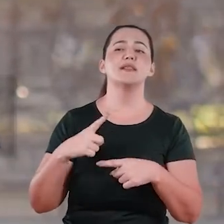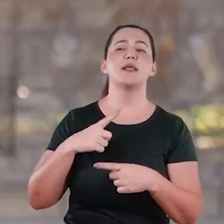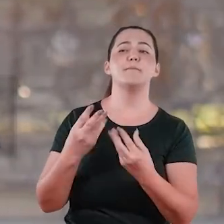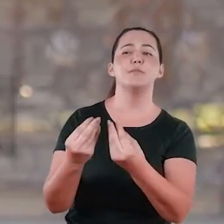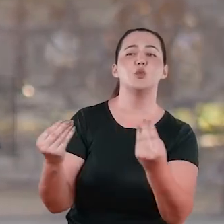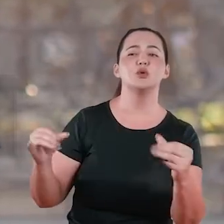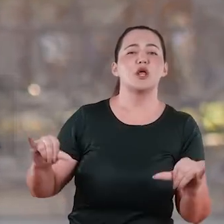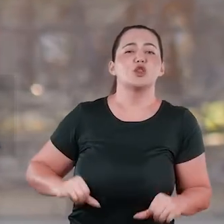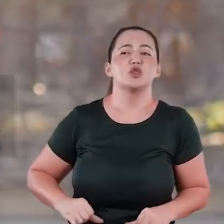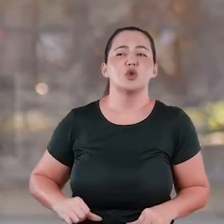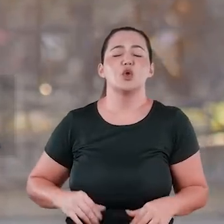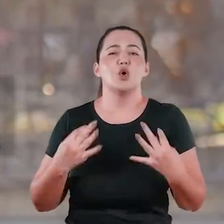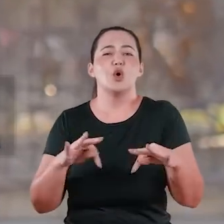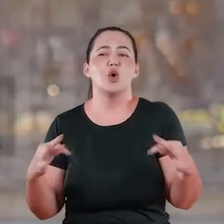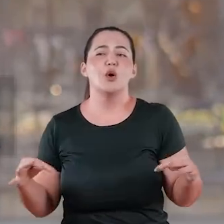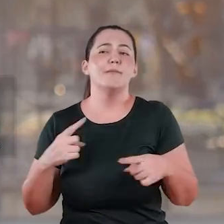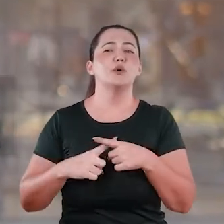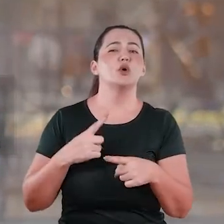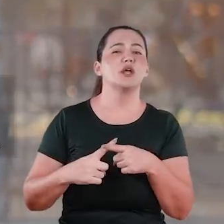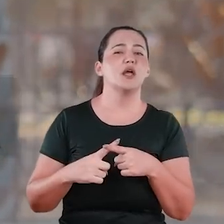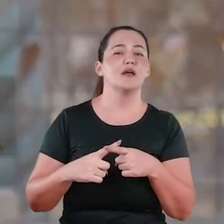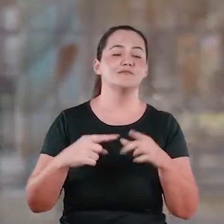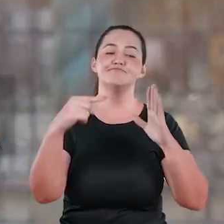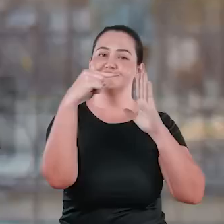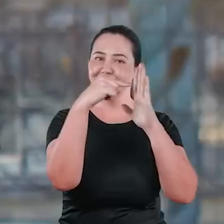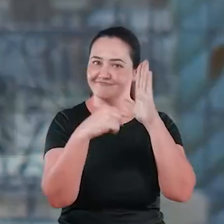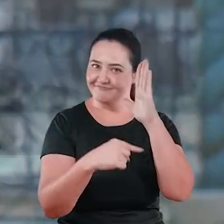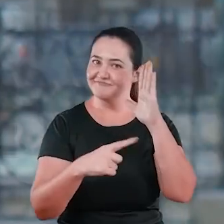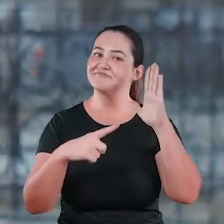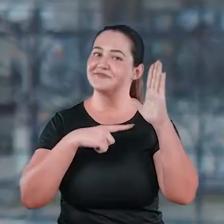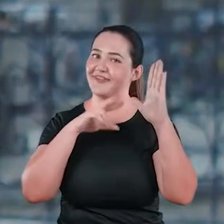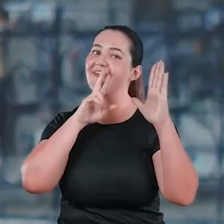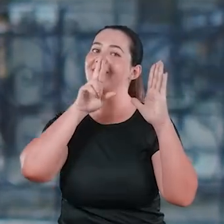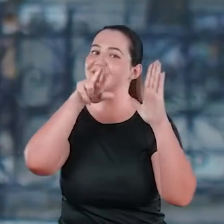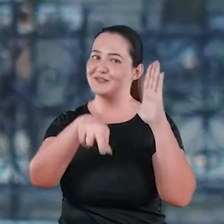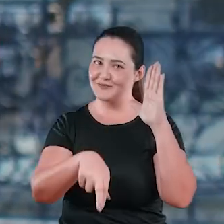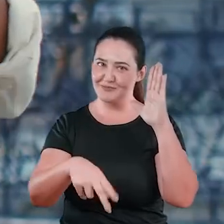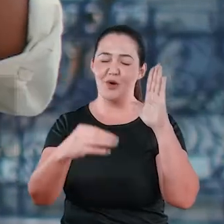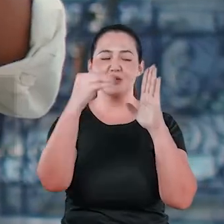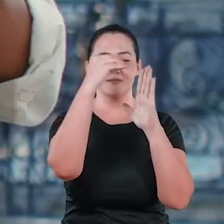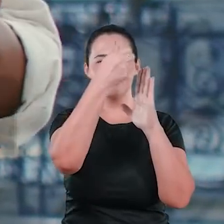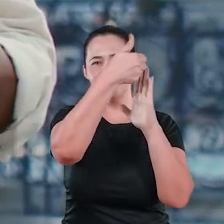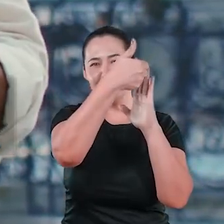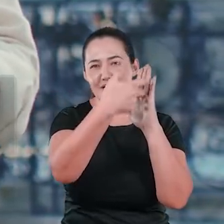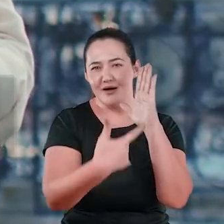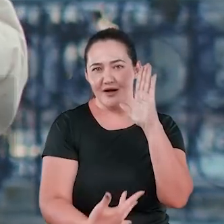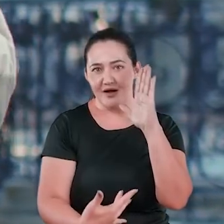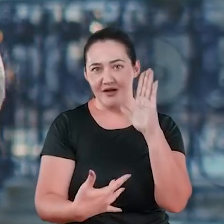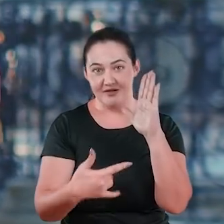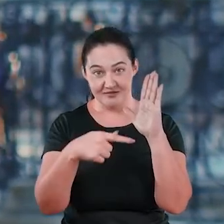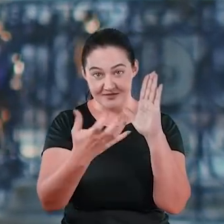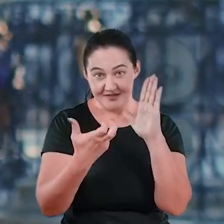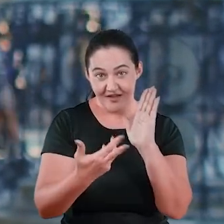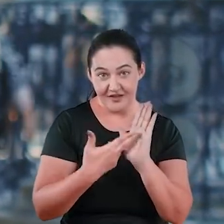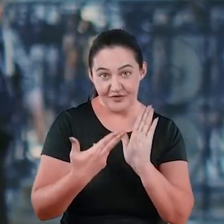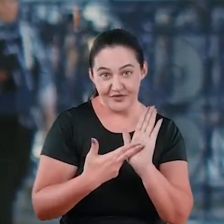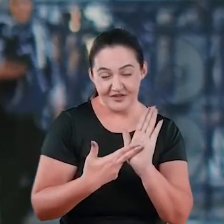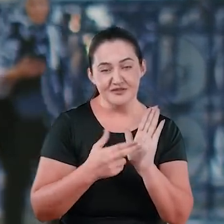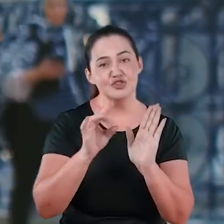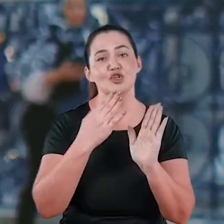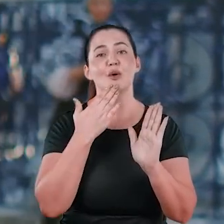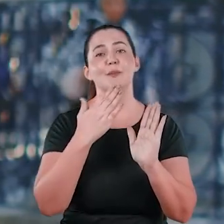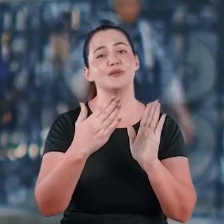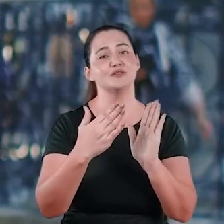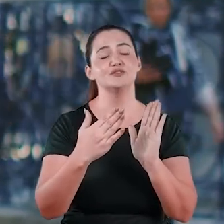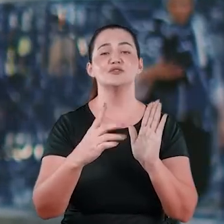amor? Perguntas como esta são temas de um estudo aprofundado que pode ser seu hoje mesmo. Basta pedir através